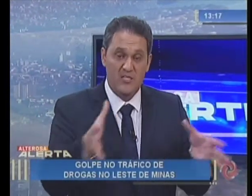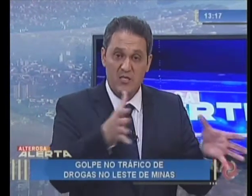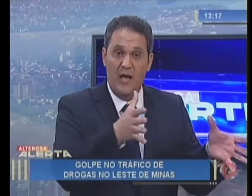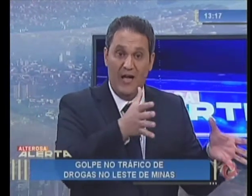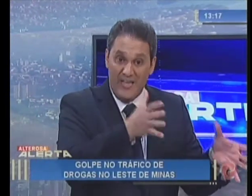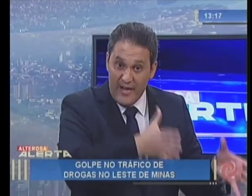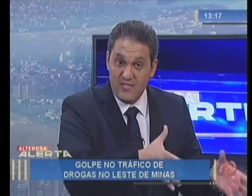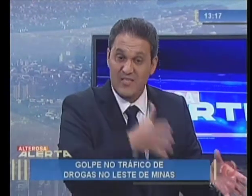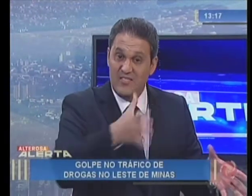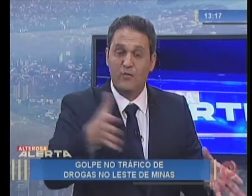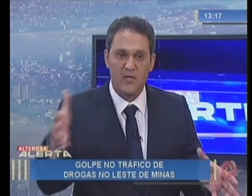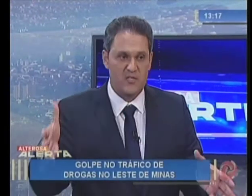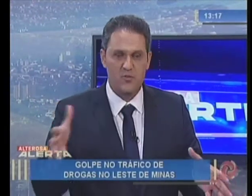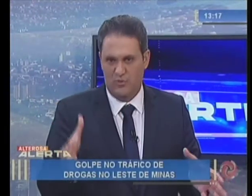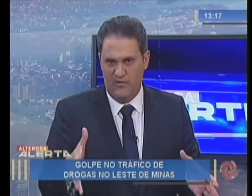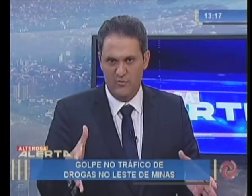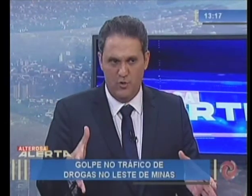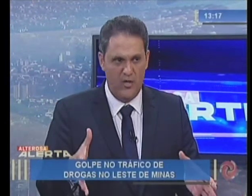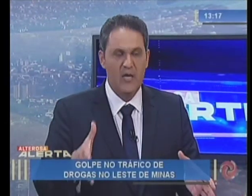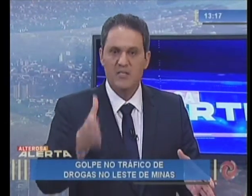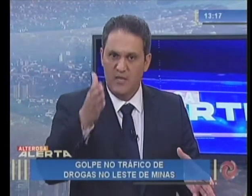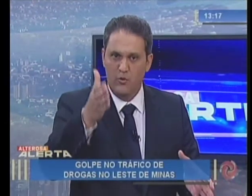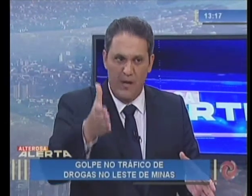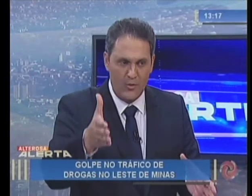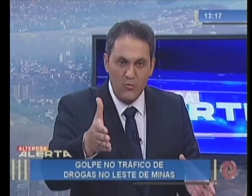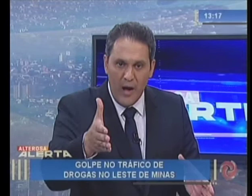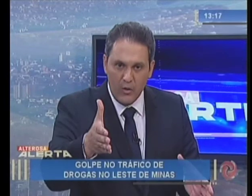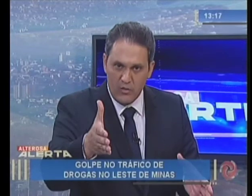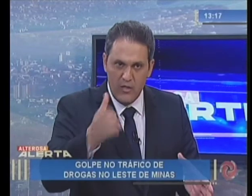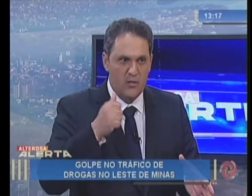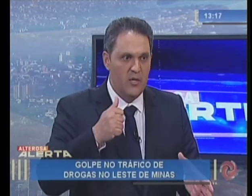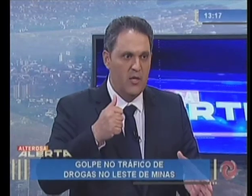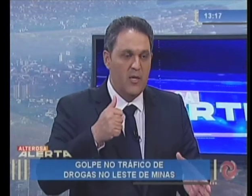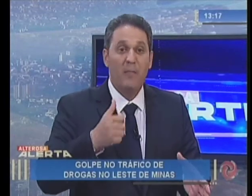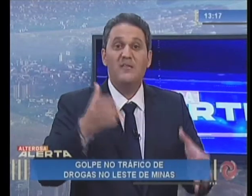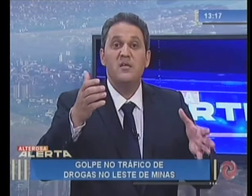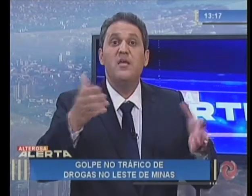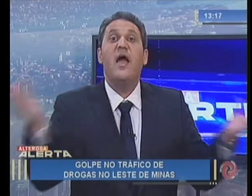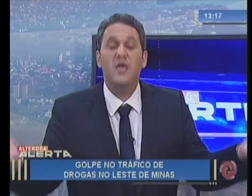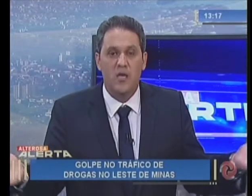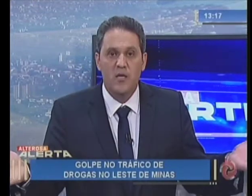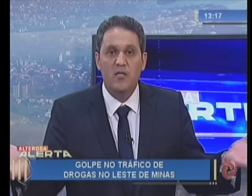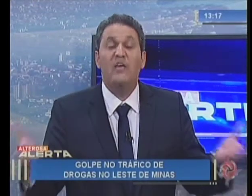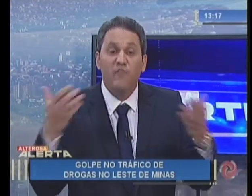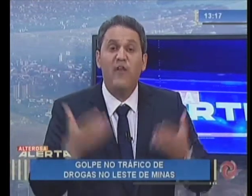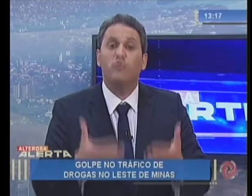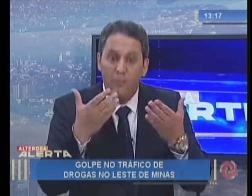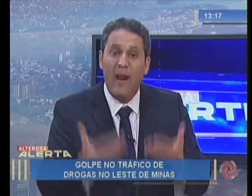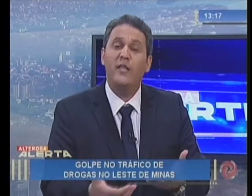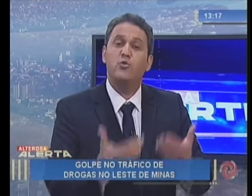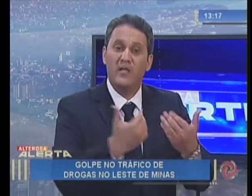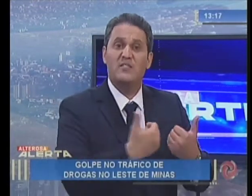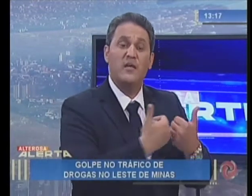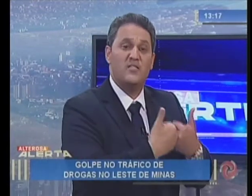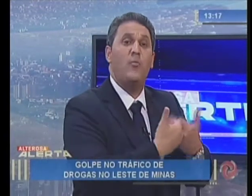usasse crianças e adolescentes no tráfico de drogas. Senador Magno Malta. Mas, e aí? Que efeito prático esse